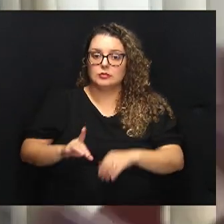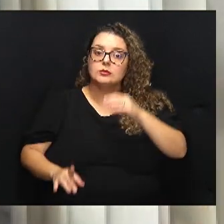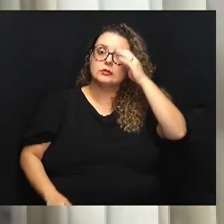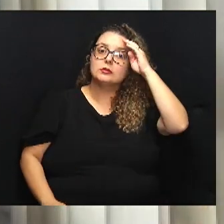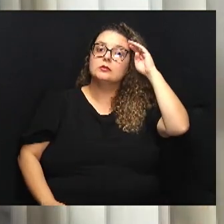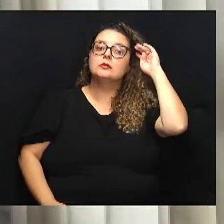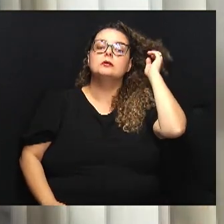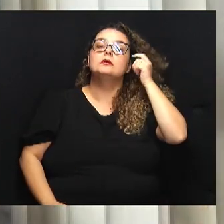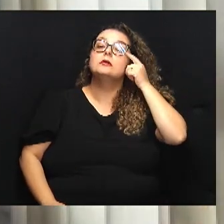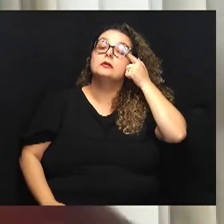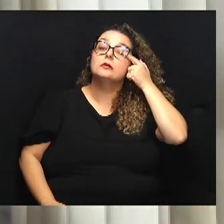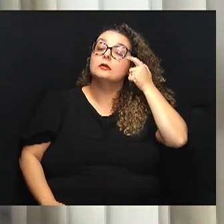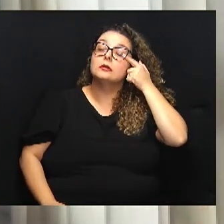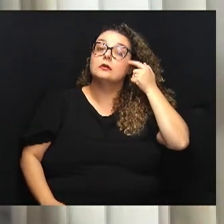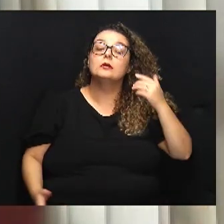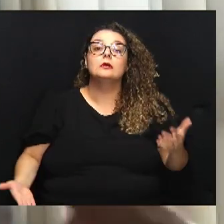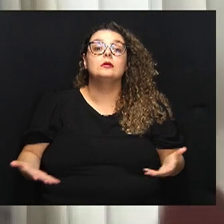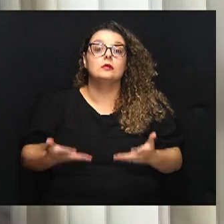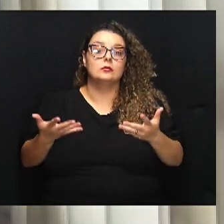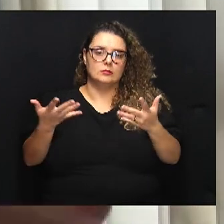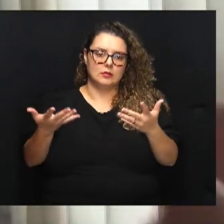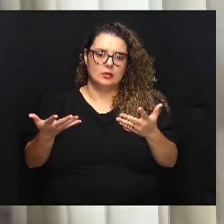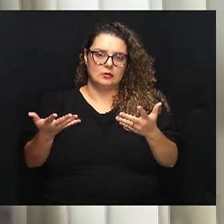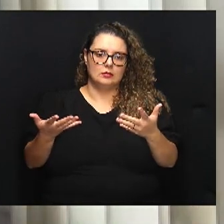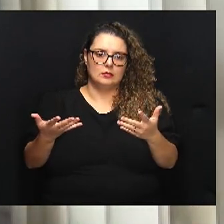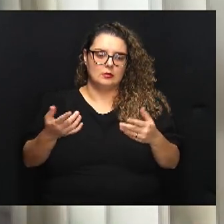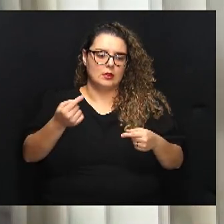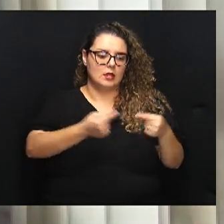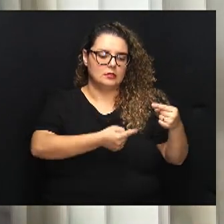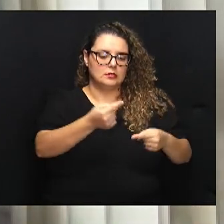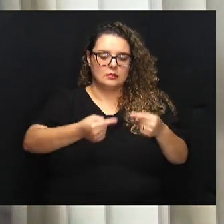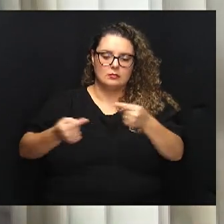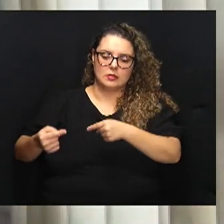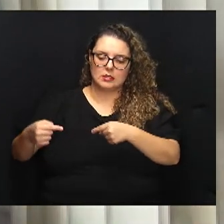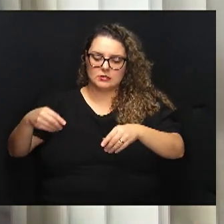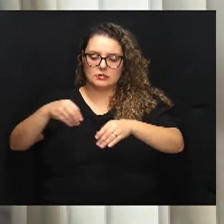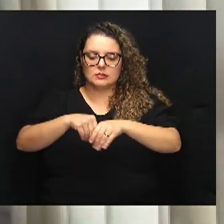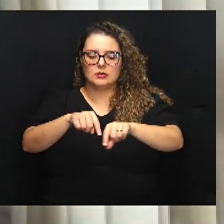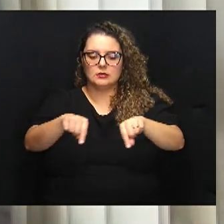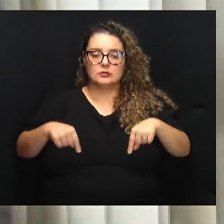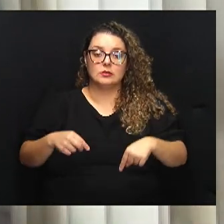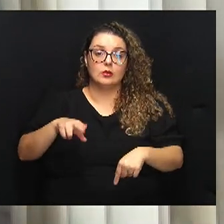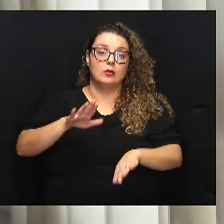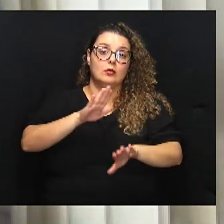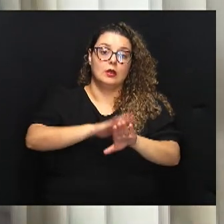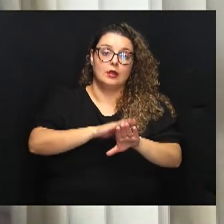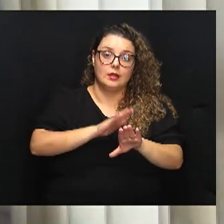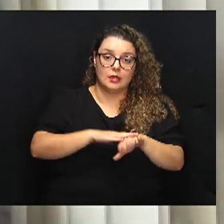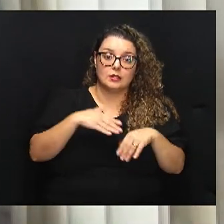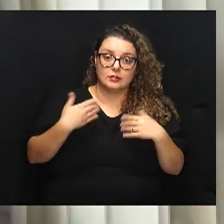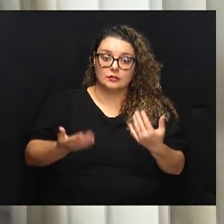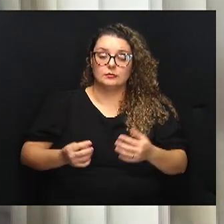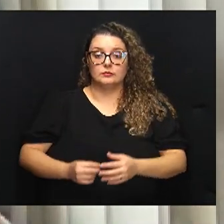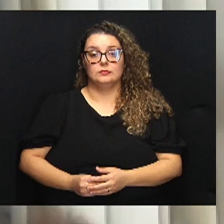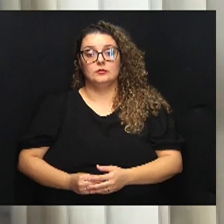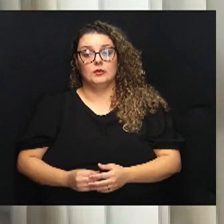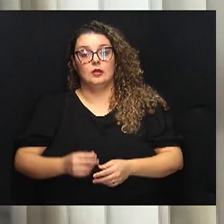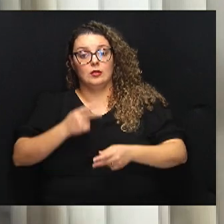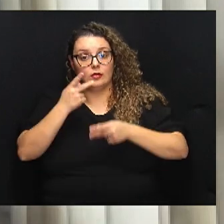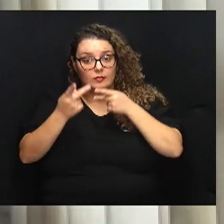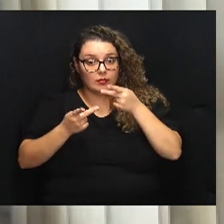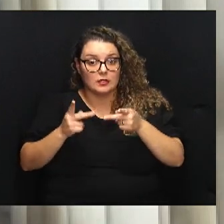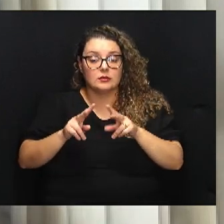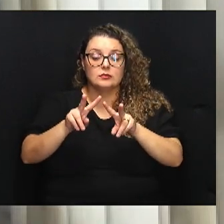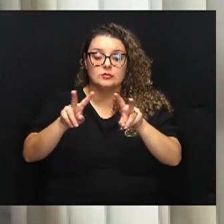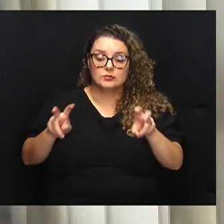é promover debates em sala de aula ou atividades, né, falando sobre o